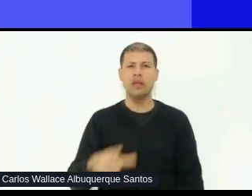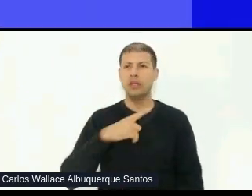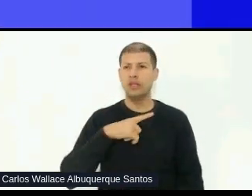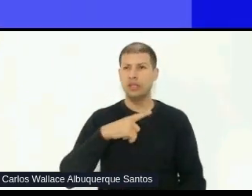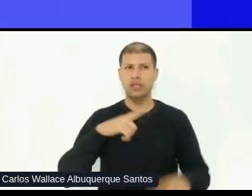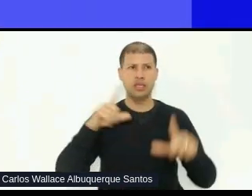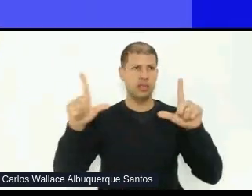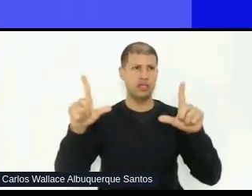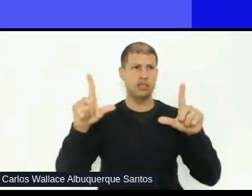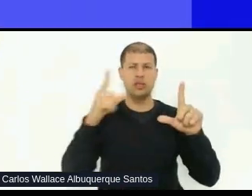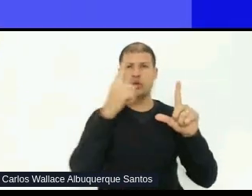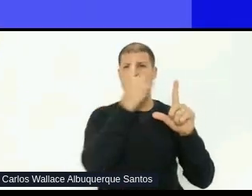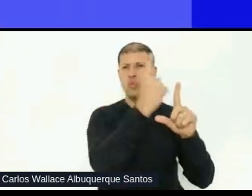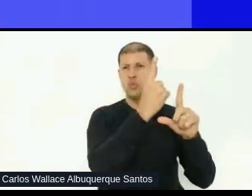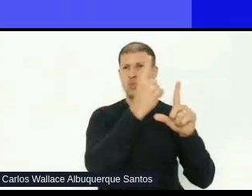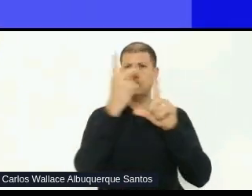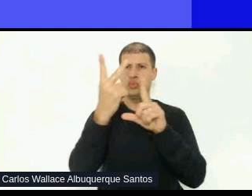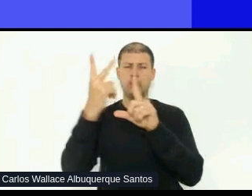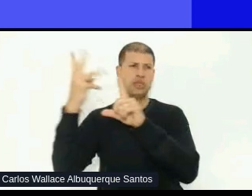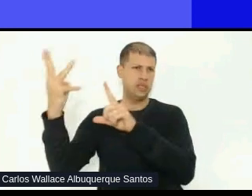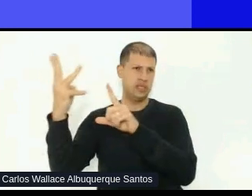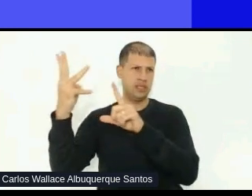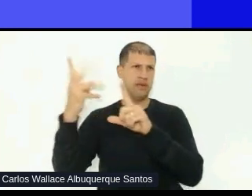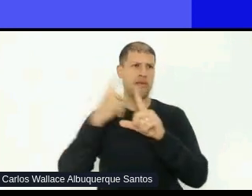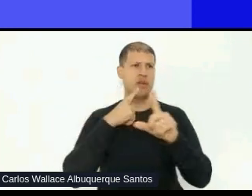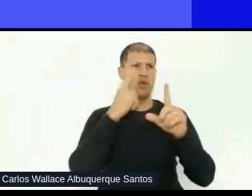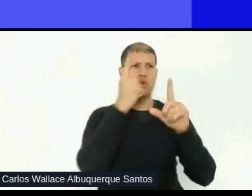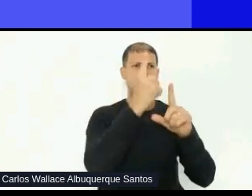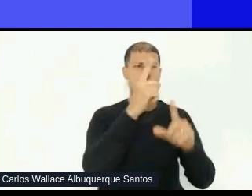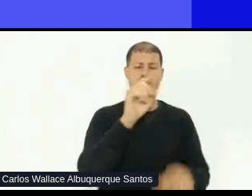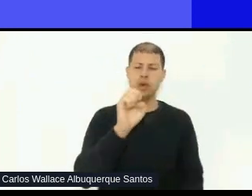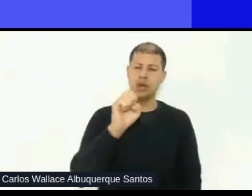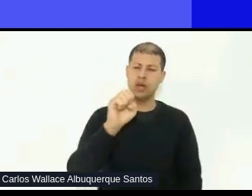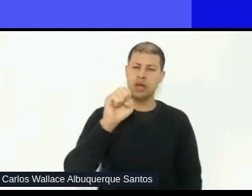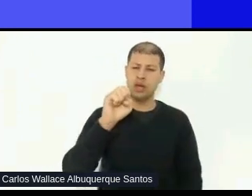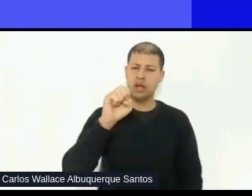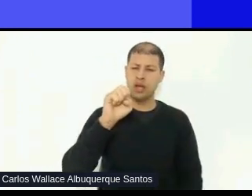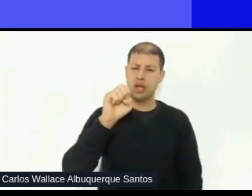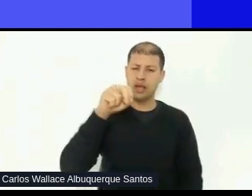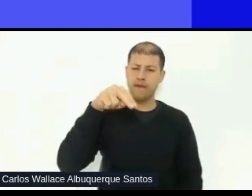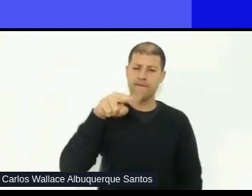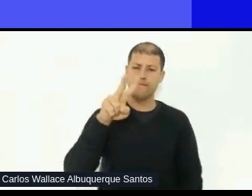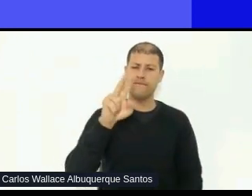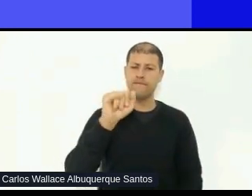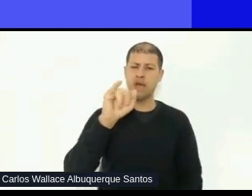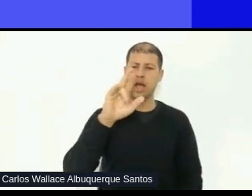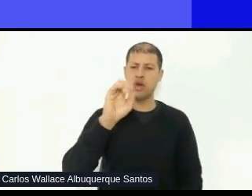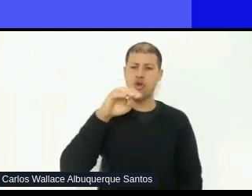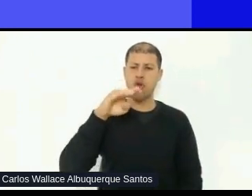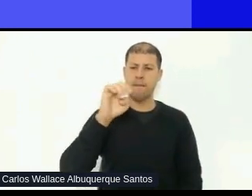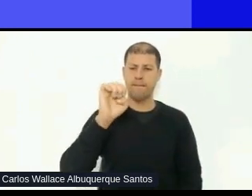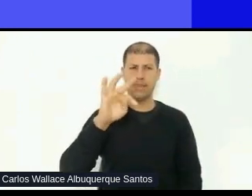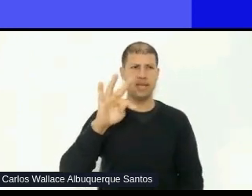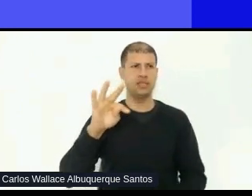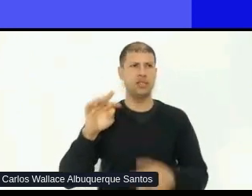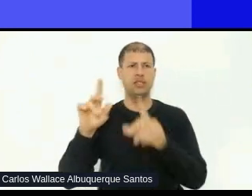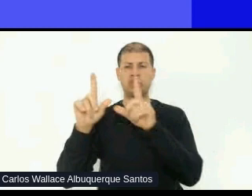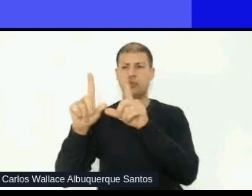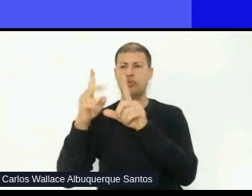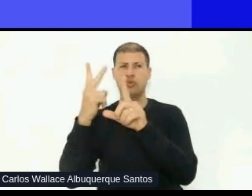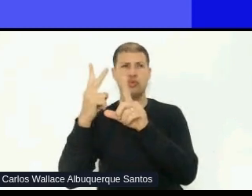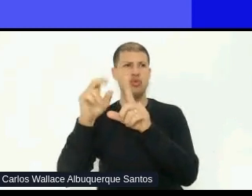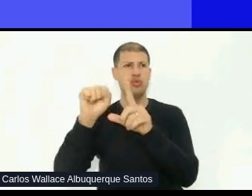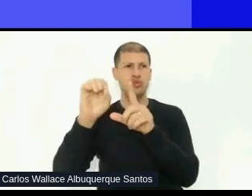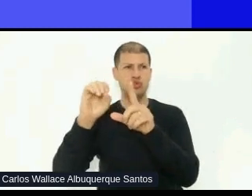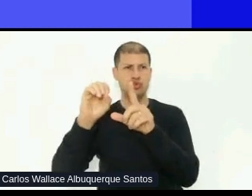3 números, 1, 2, 3. Então, um referente a environment, outro com social, outro com governance, está separado em 3 colunas, tá? Então, a primeira coluna